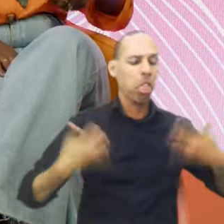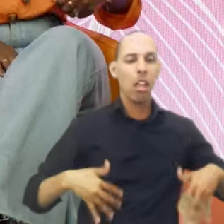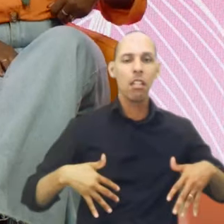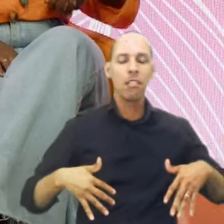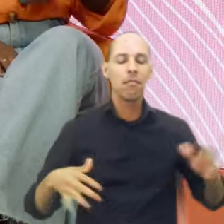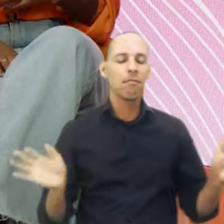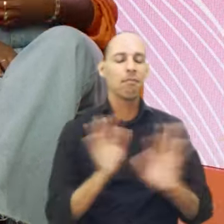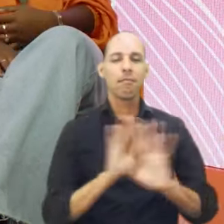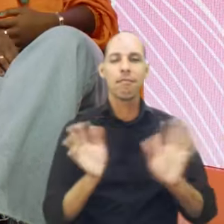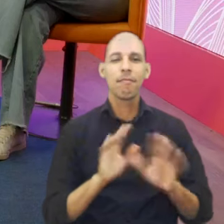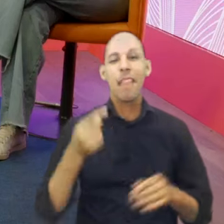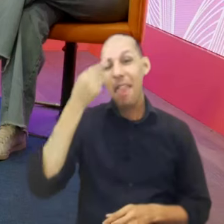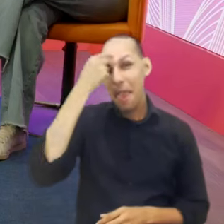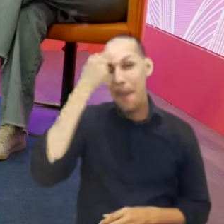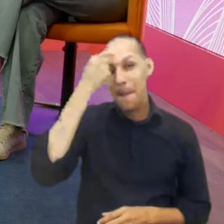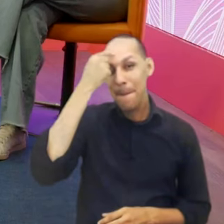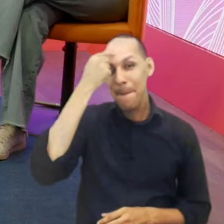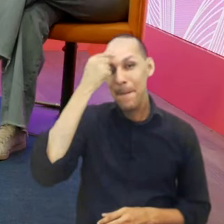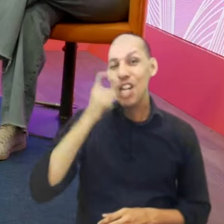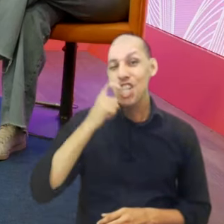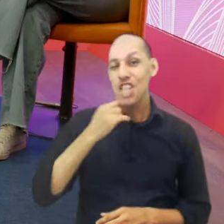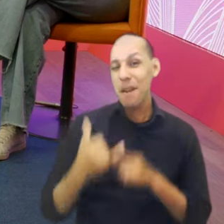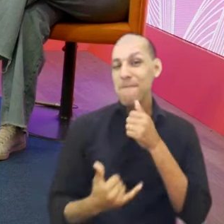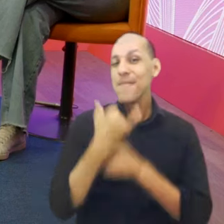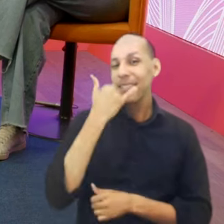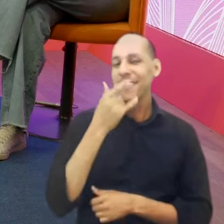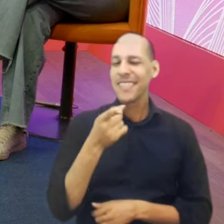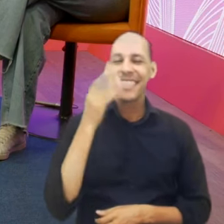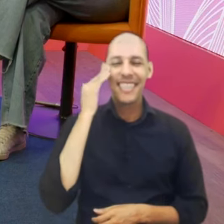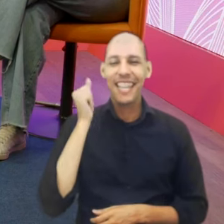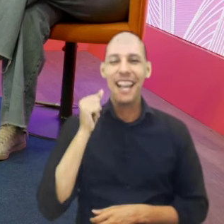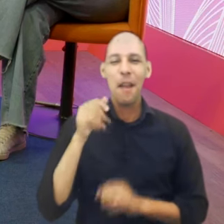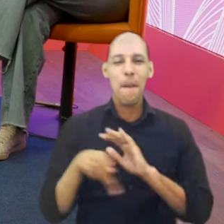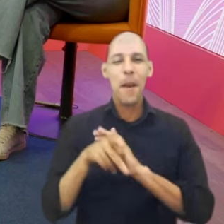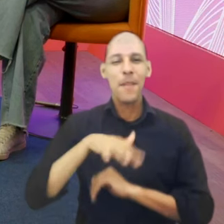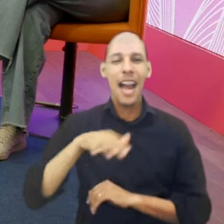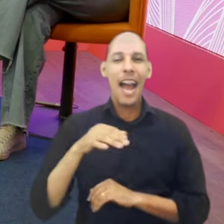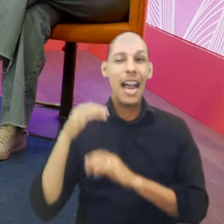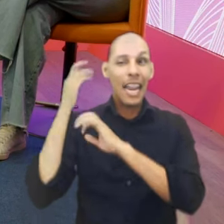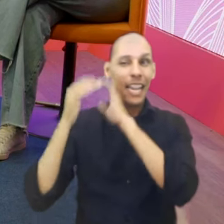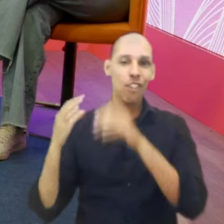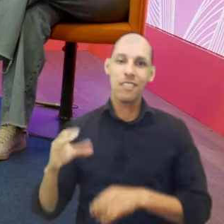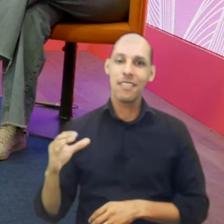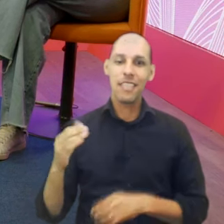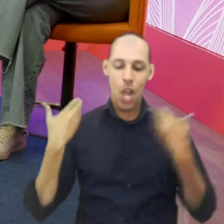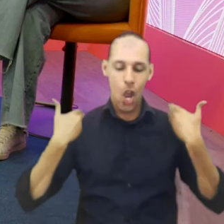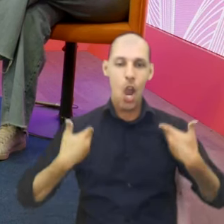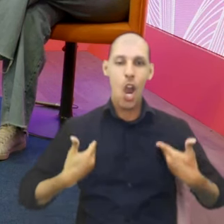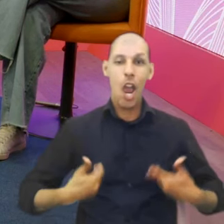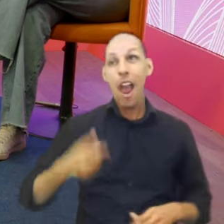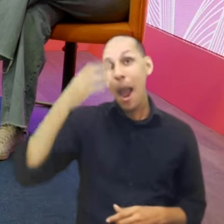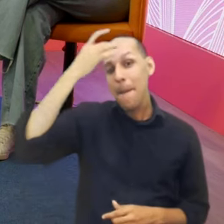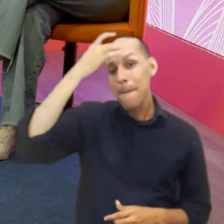existir real, sabe? E a mente mente, né? Você que é da área aí da neurociência, né? O nosso corpo, ele não, a